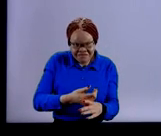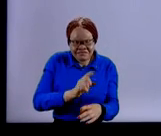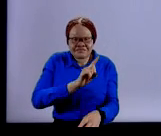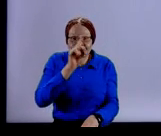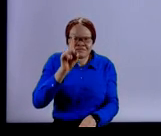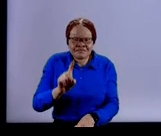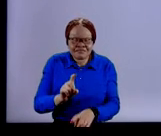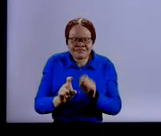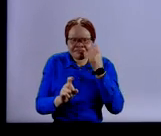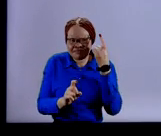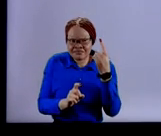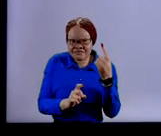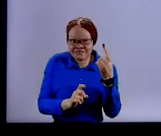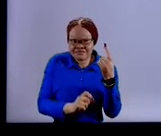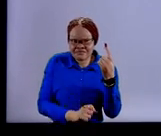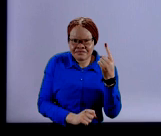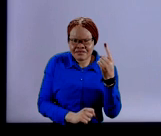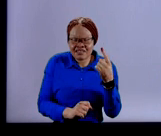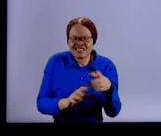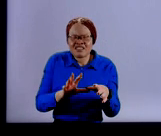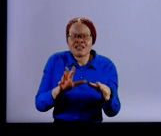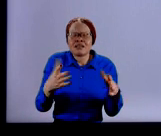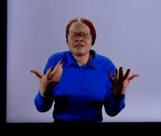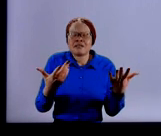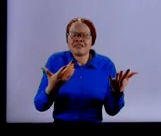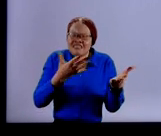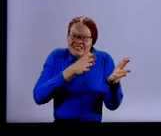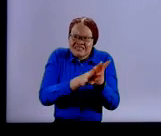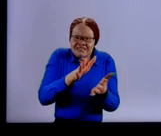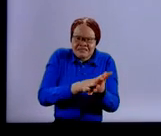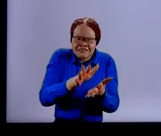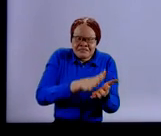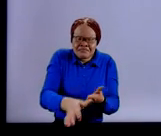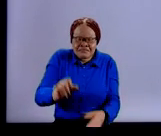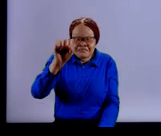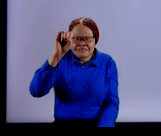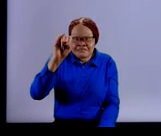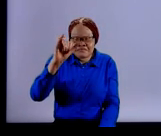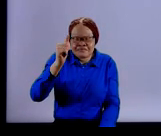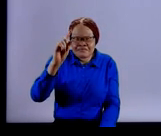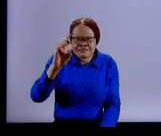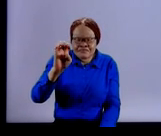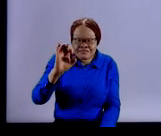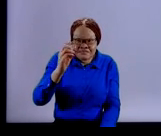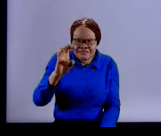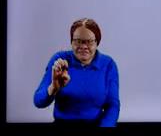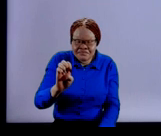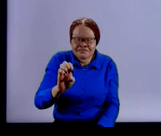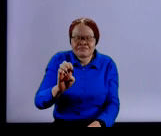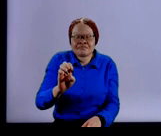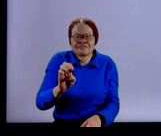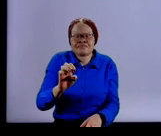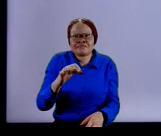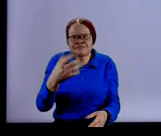a pergunta número um e o que descreve o side e a